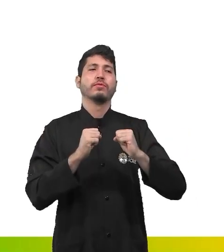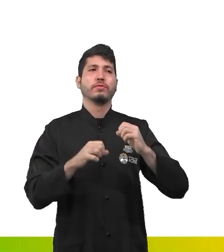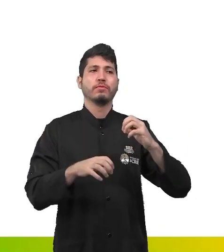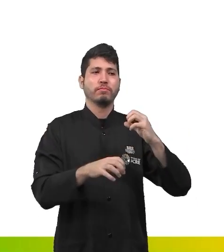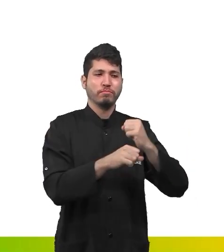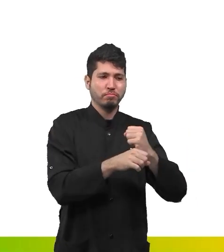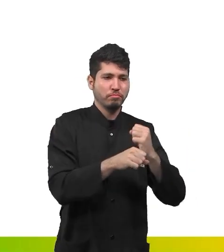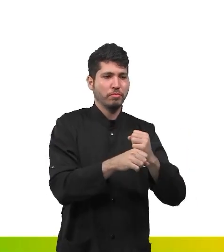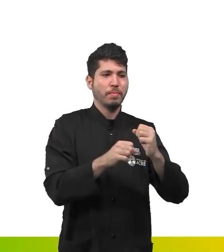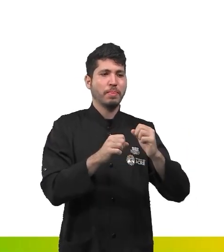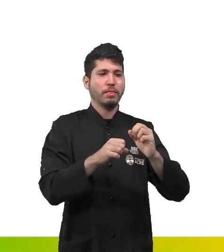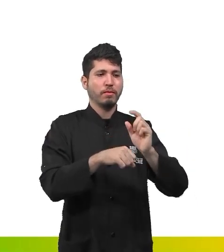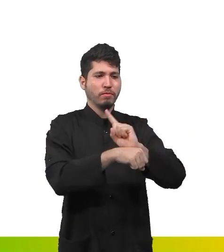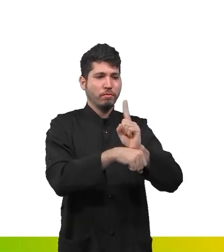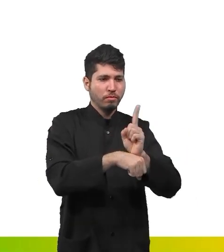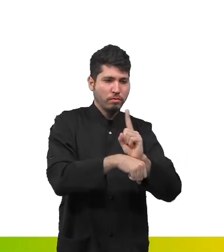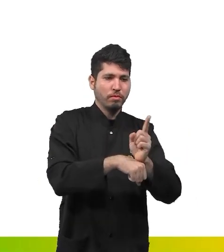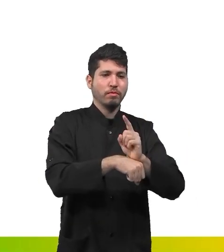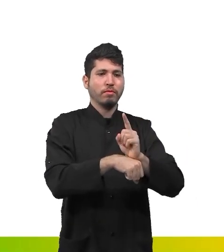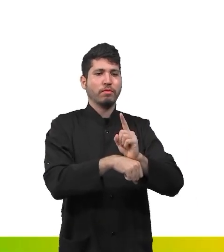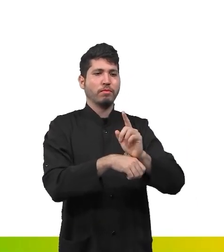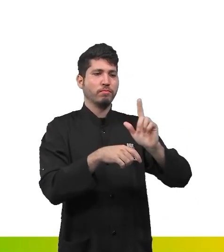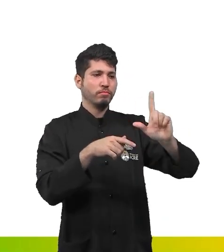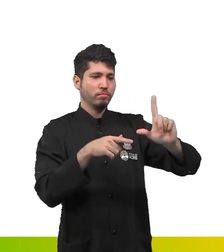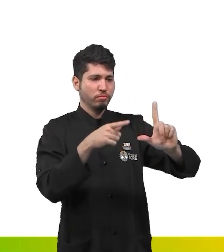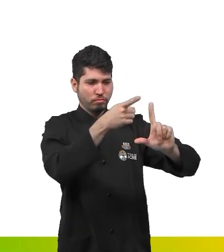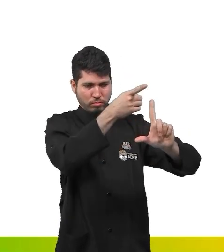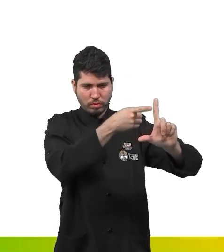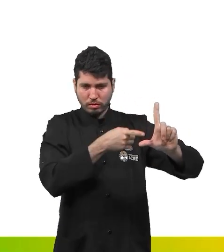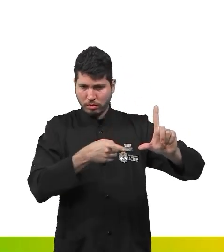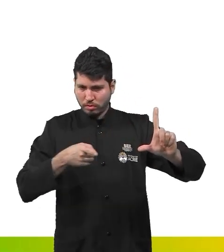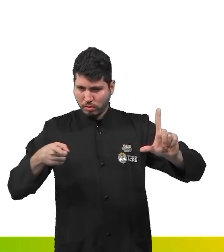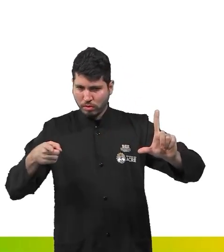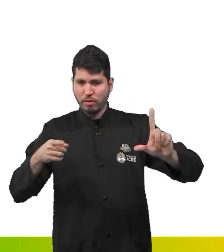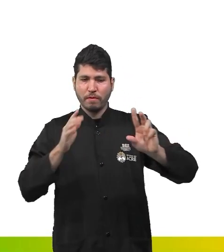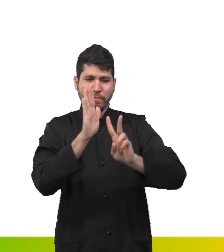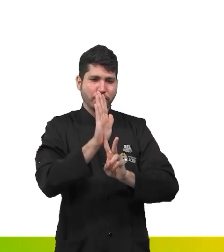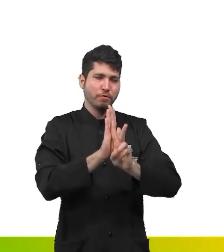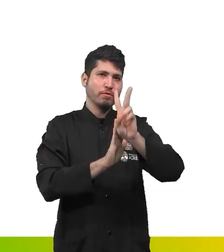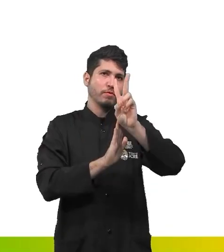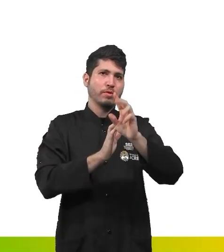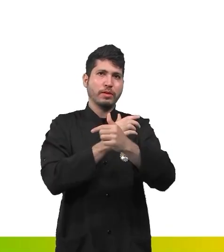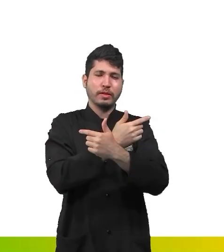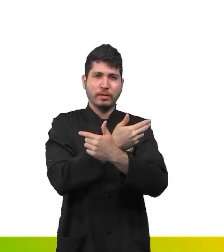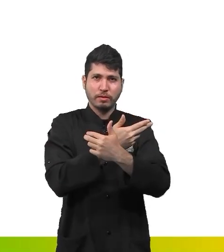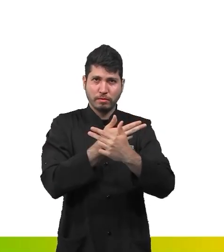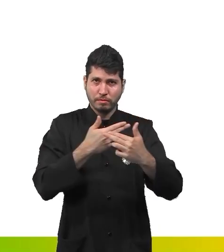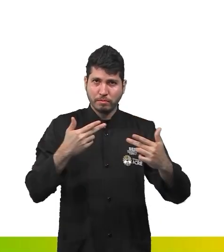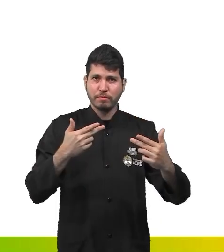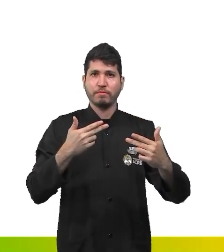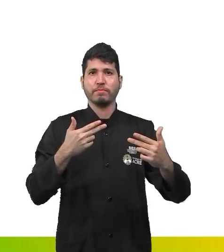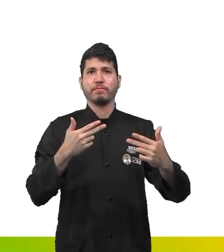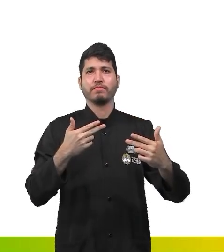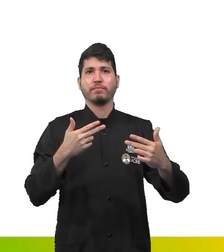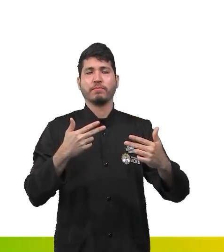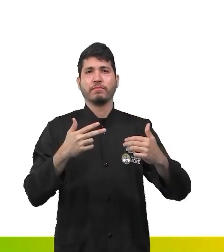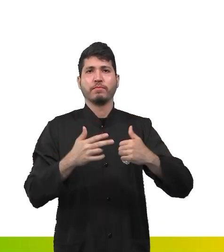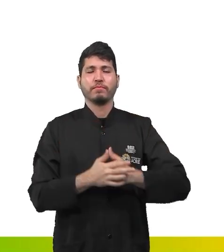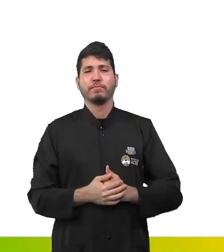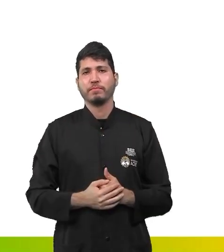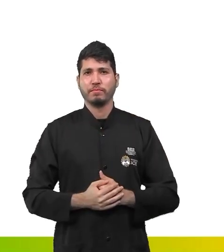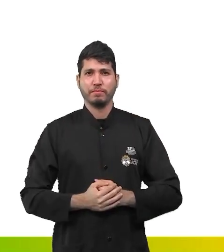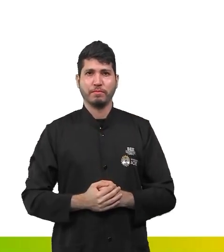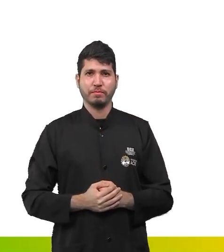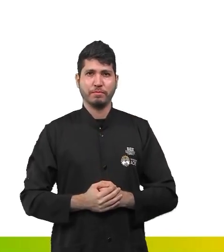velocidade, área, volume, e ela é útil para comparar com outras medidas, muitas vezes da mesma